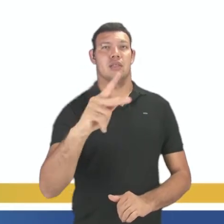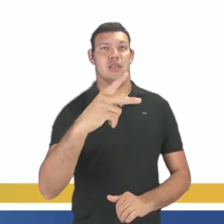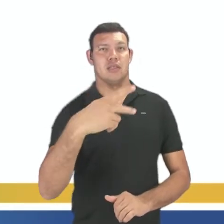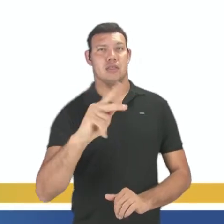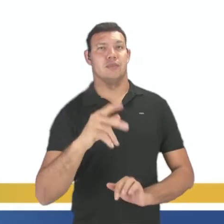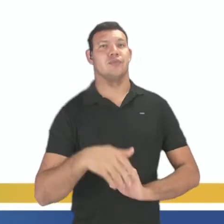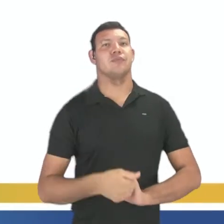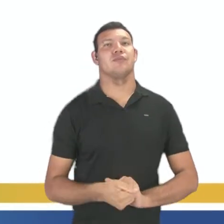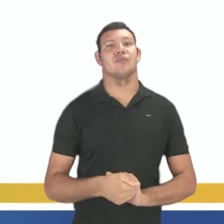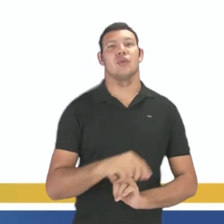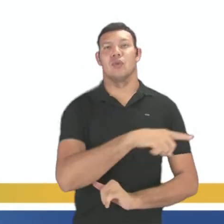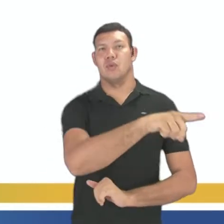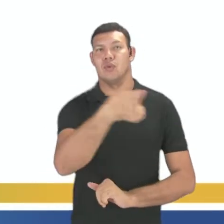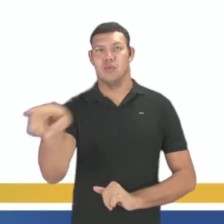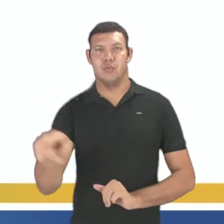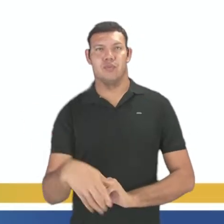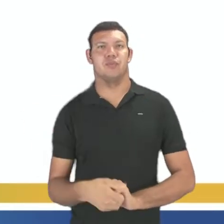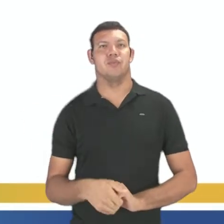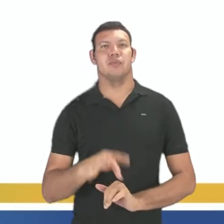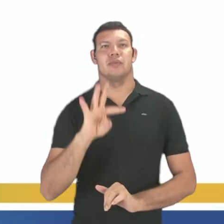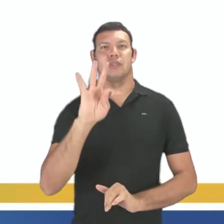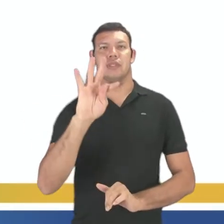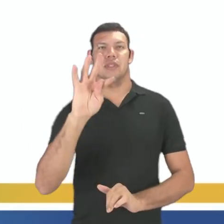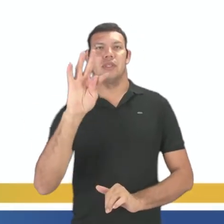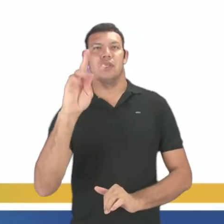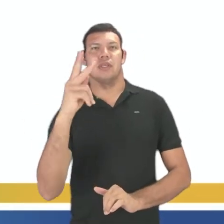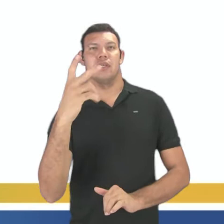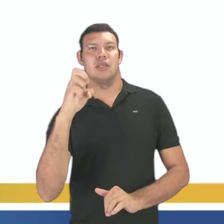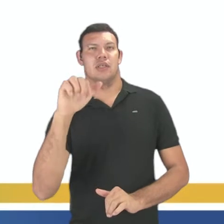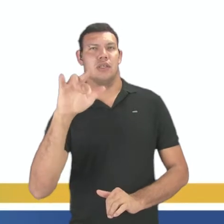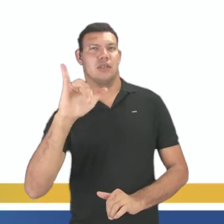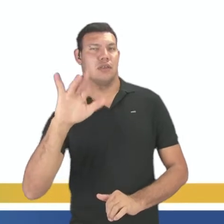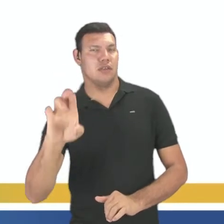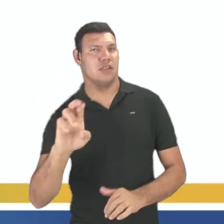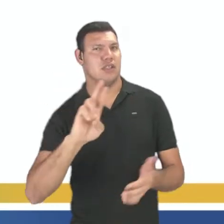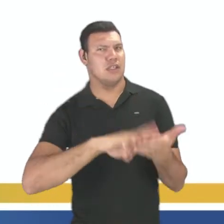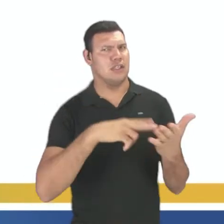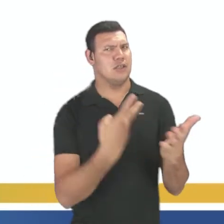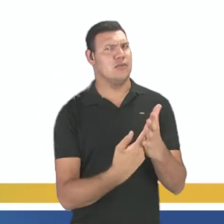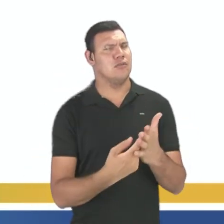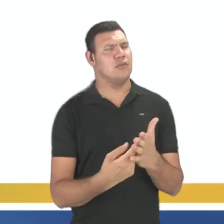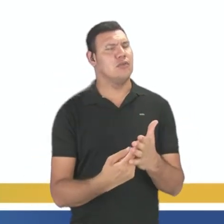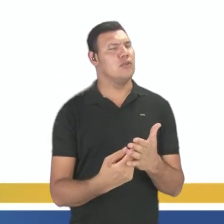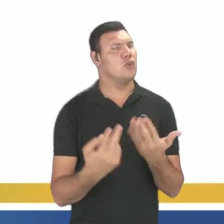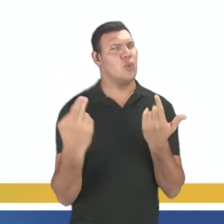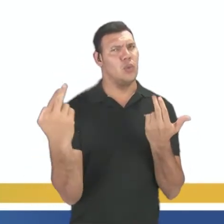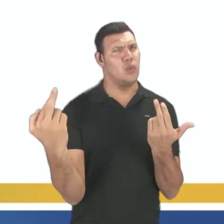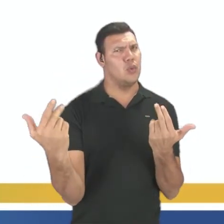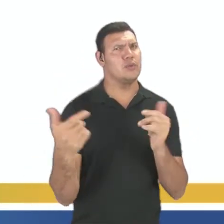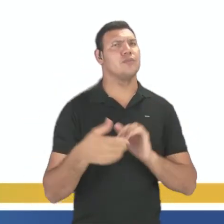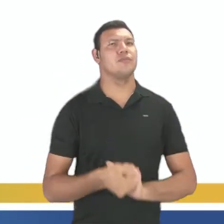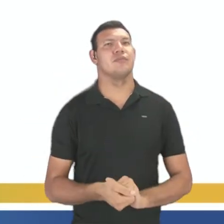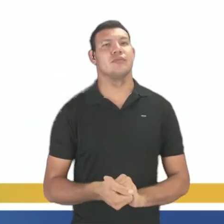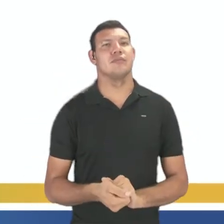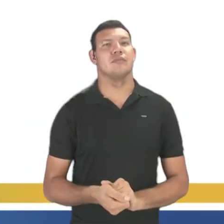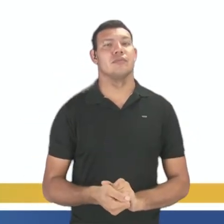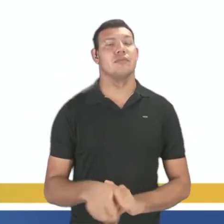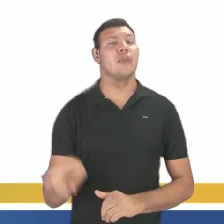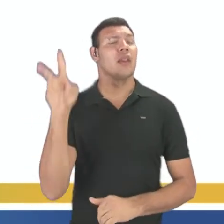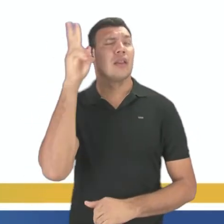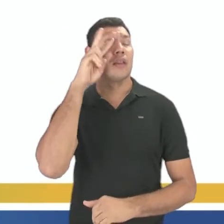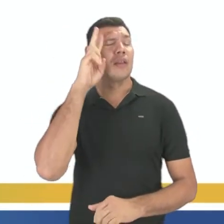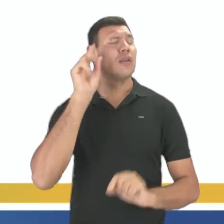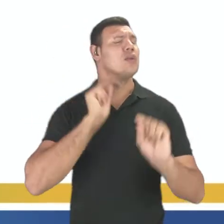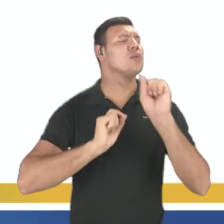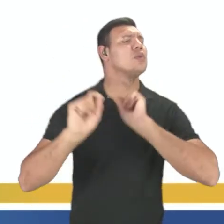our, your, their. A tradução é praticamente a mesma, tudo bem? O que vale a gente lembrar aqui, não